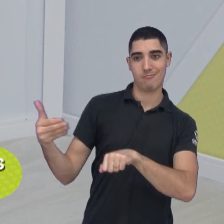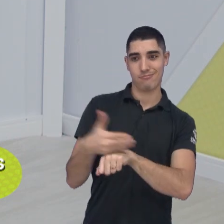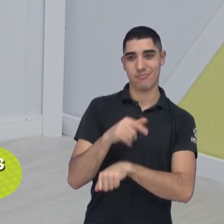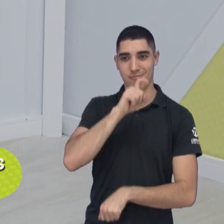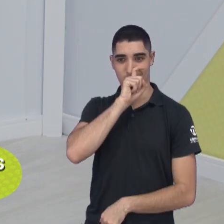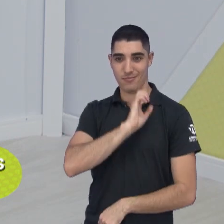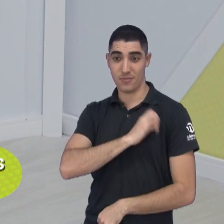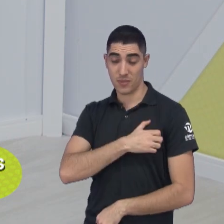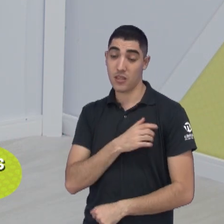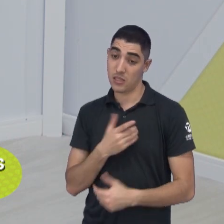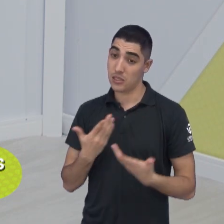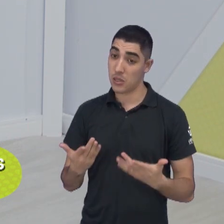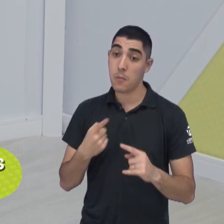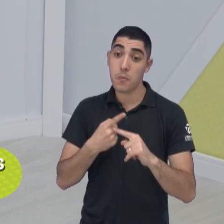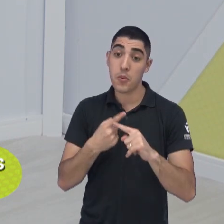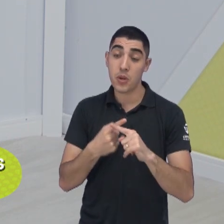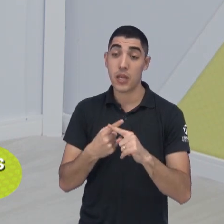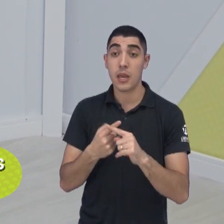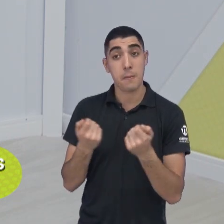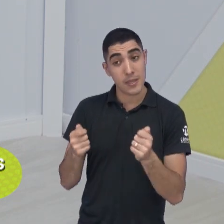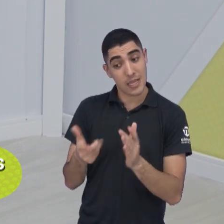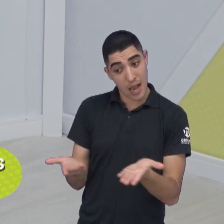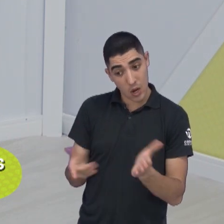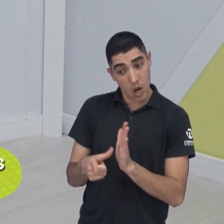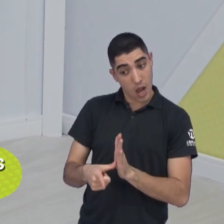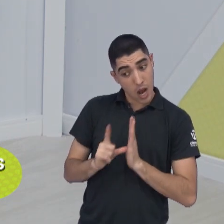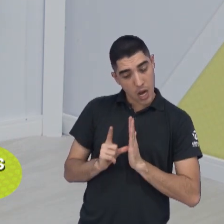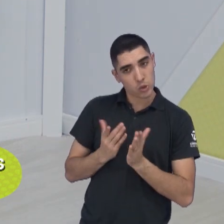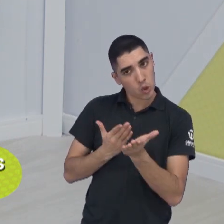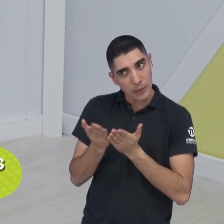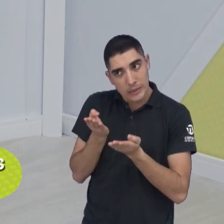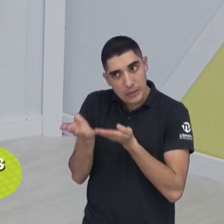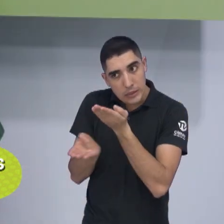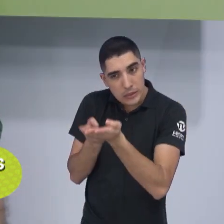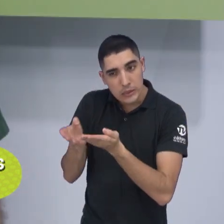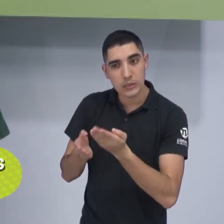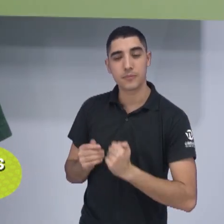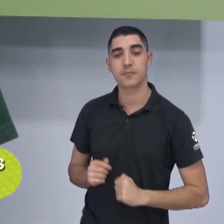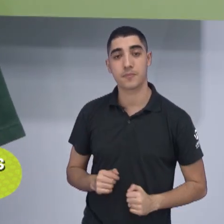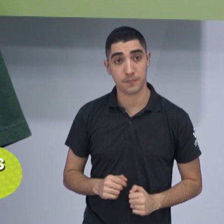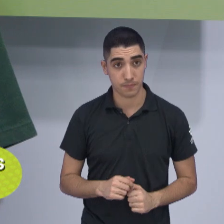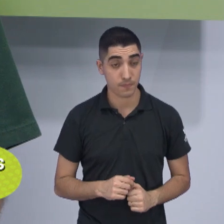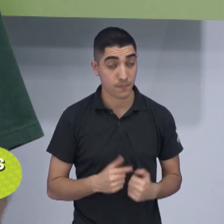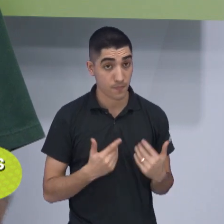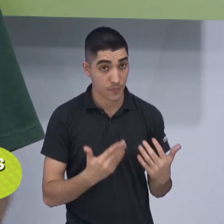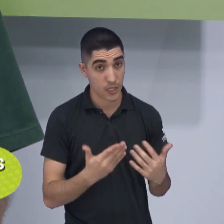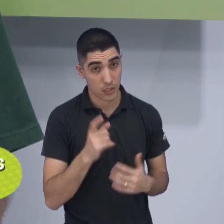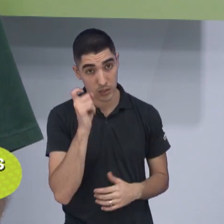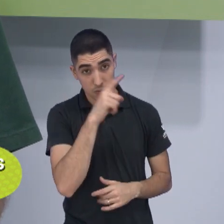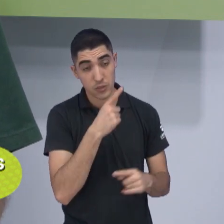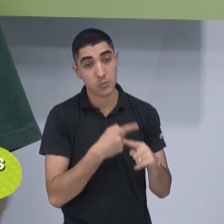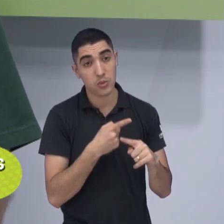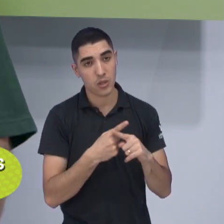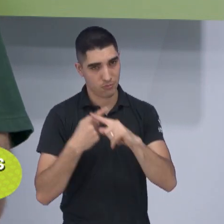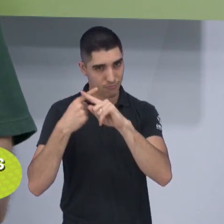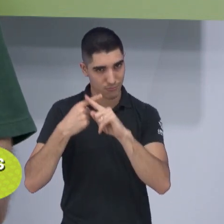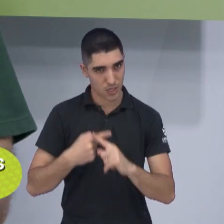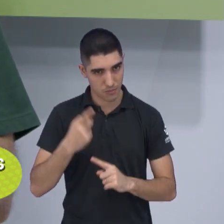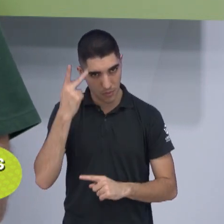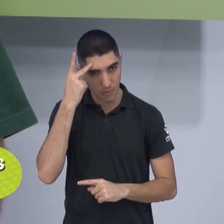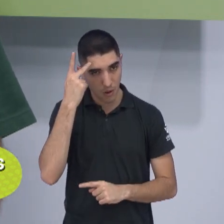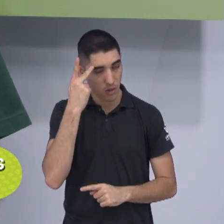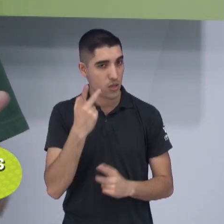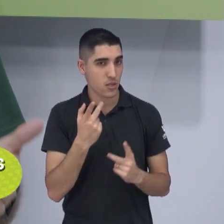neste momento, mas já tem que começar a trabalhar e começar a bochichar aí no ouvido dos jogadores. E aqui é muito difícil, porque o Campeonato Paulista ele é uma